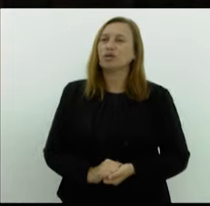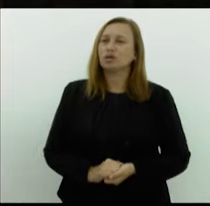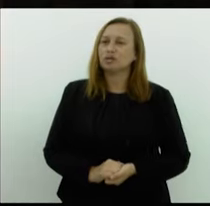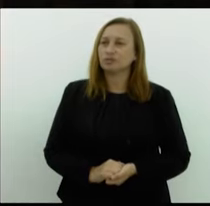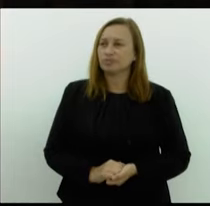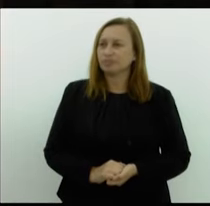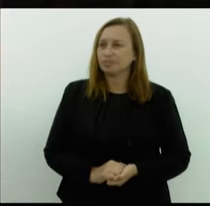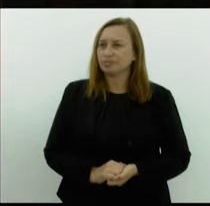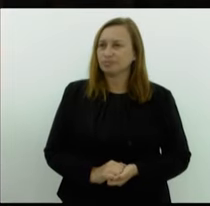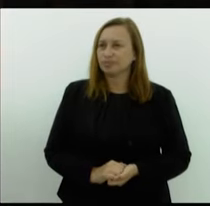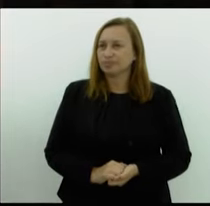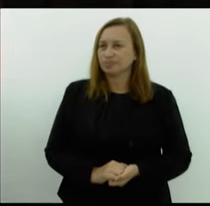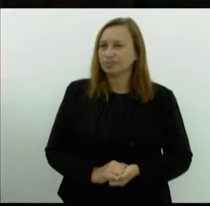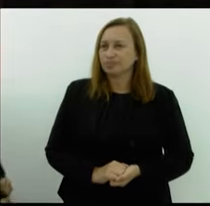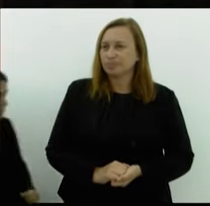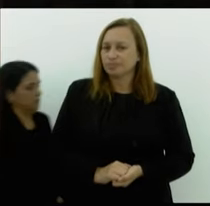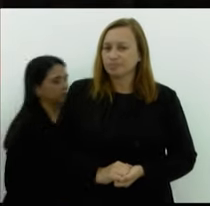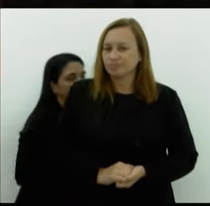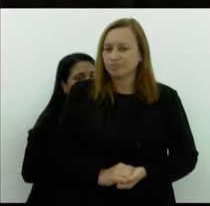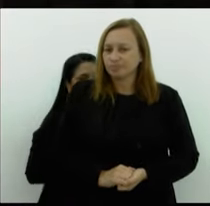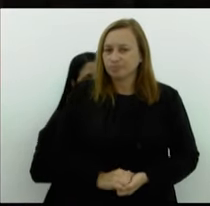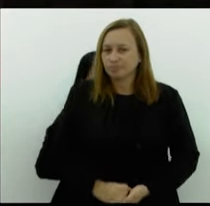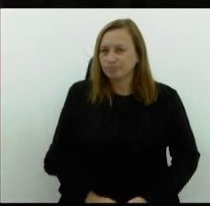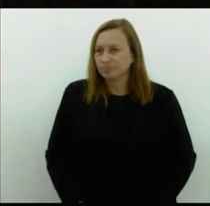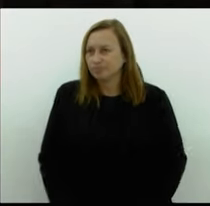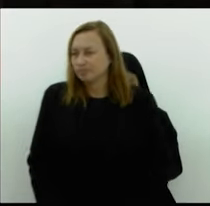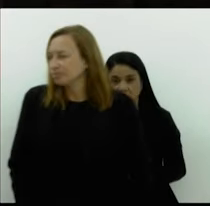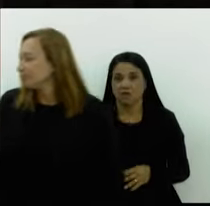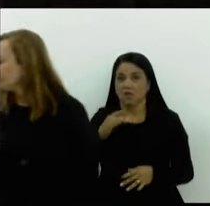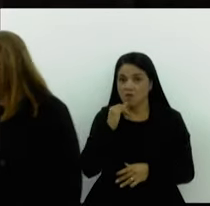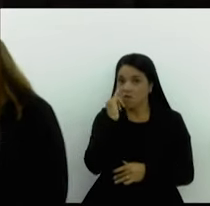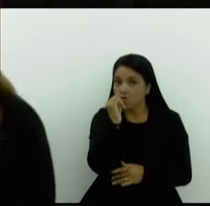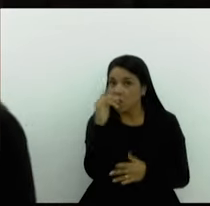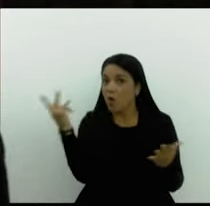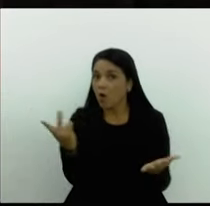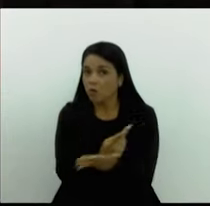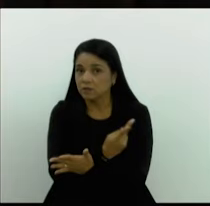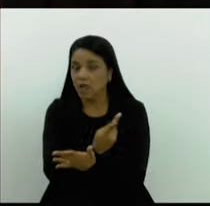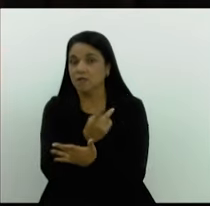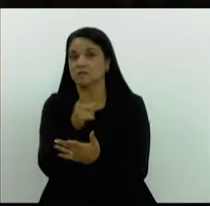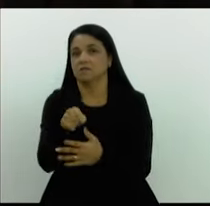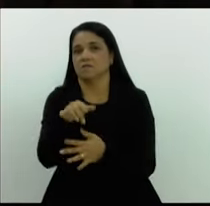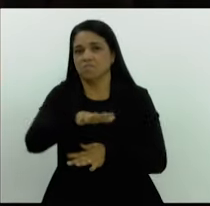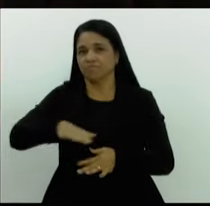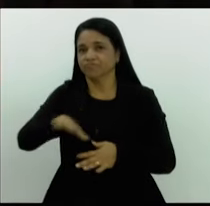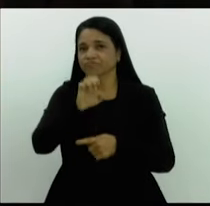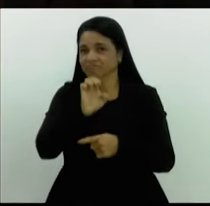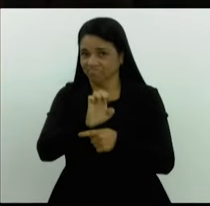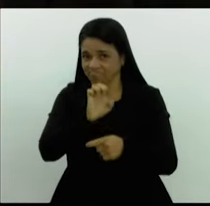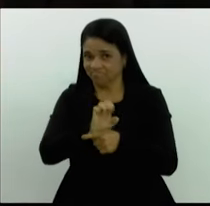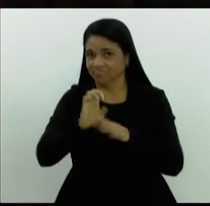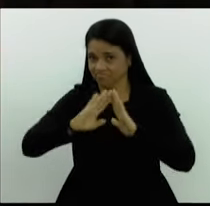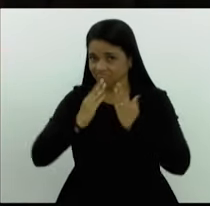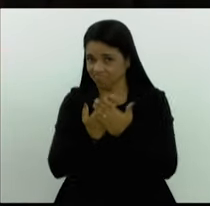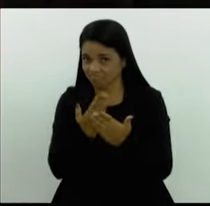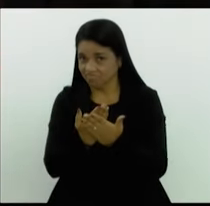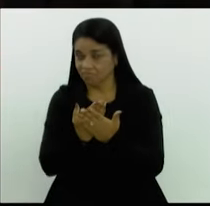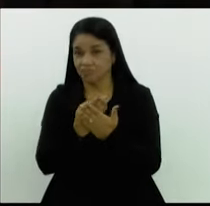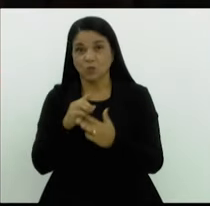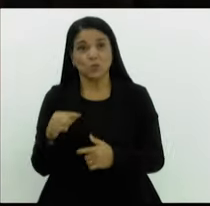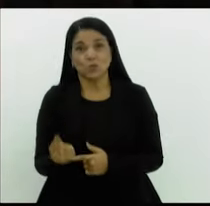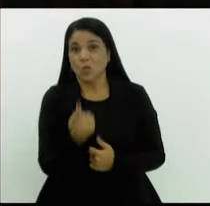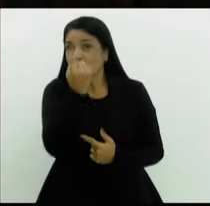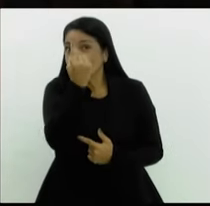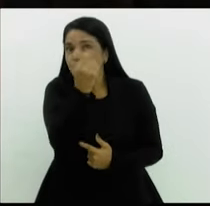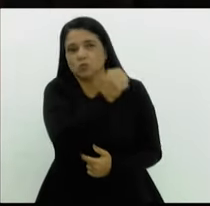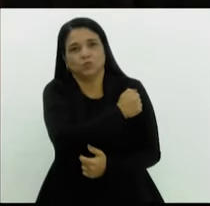Só que, além disso, é preciso falar o que acontece hoje na rede. Hoje, na rede, não tem um